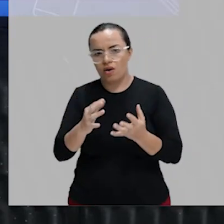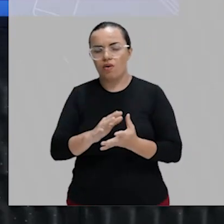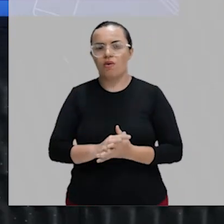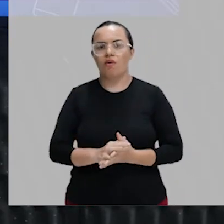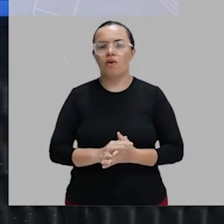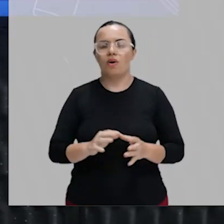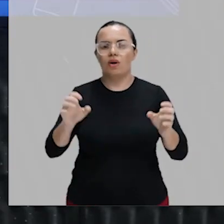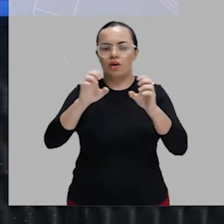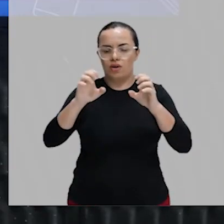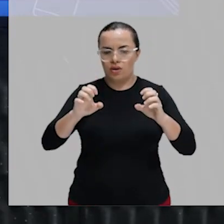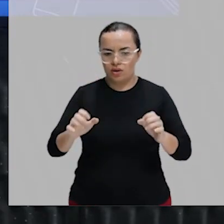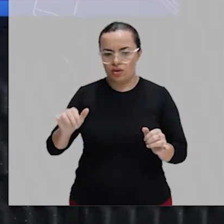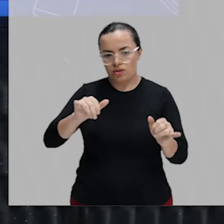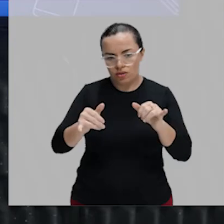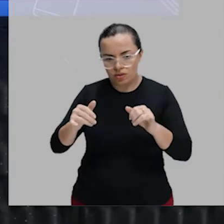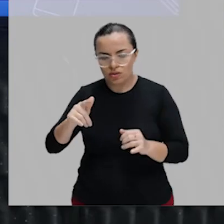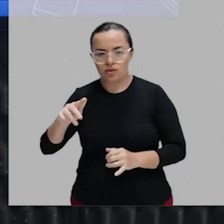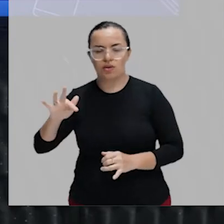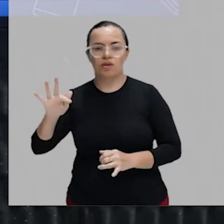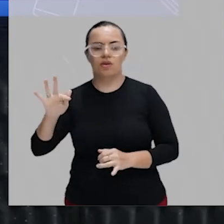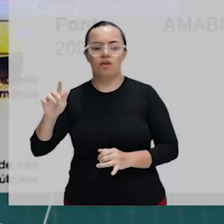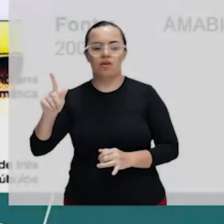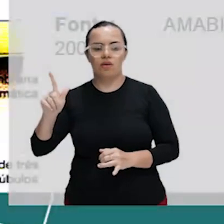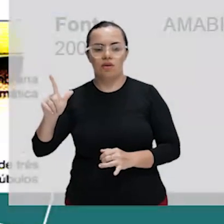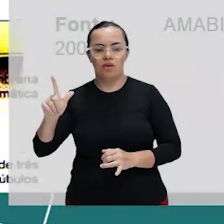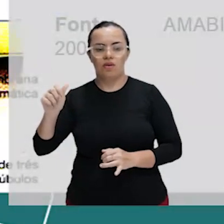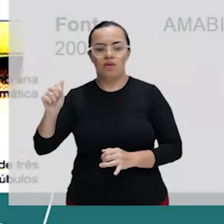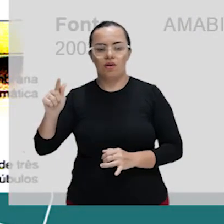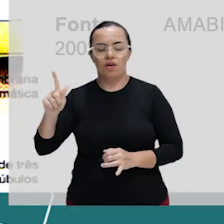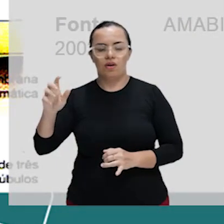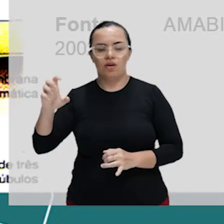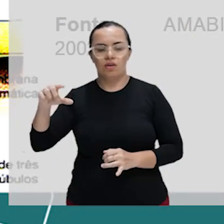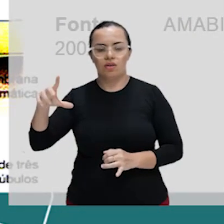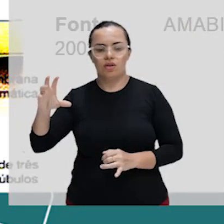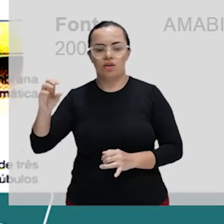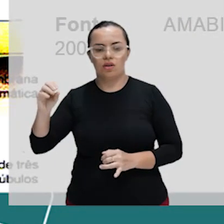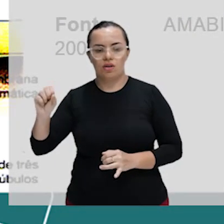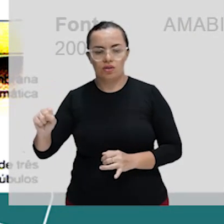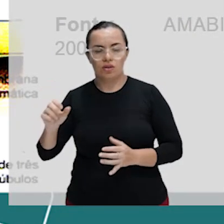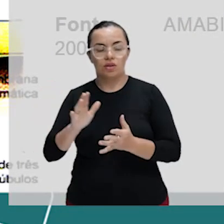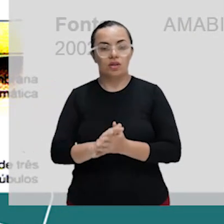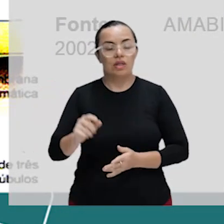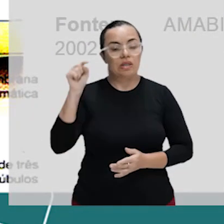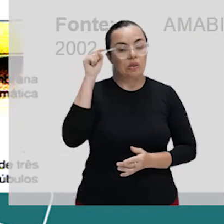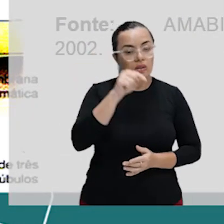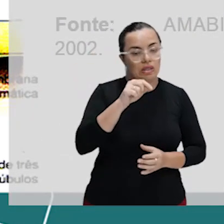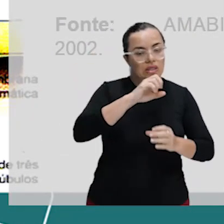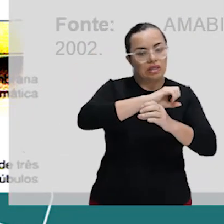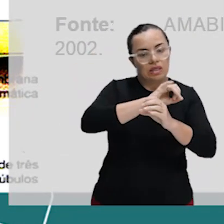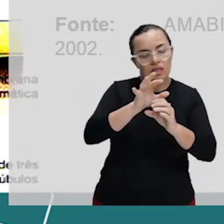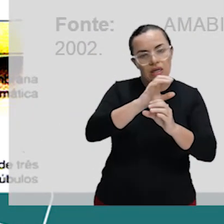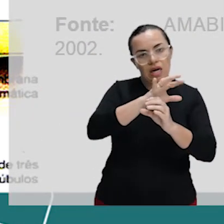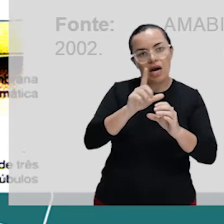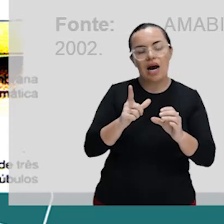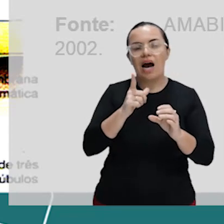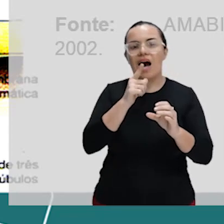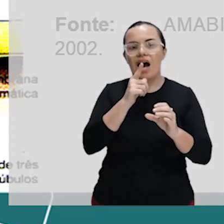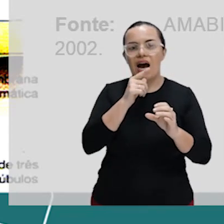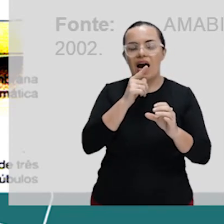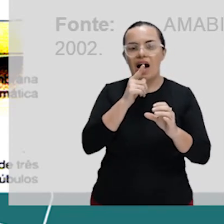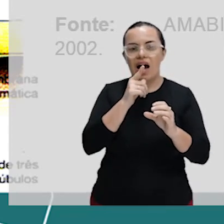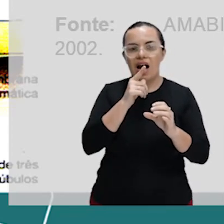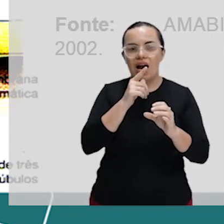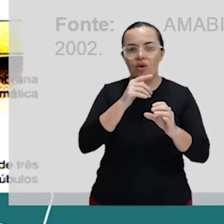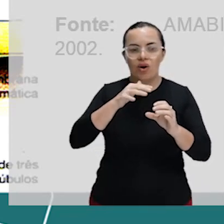outra diferença é que o cílio ele faz com que a água, por exemplo, se movimente com relação à superfície da célula. Já